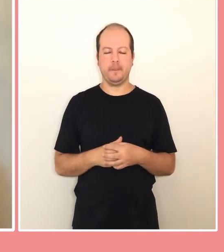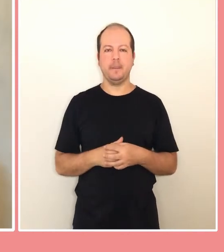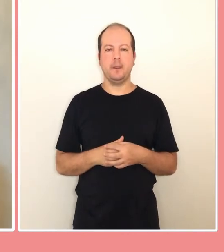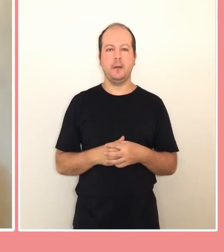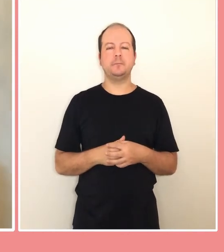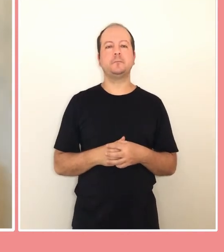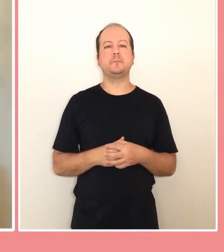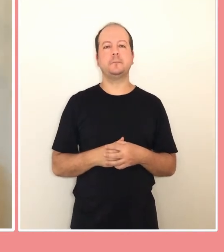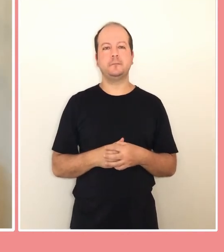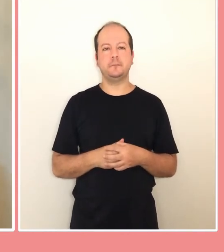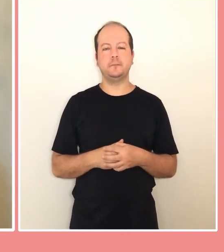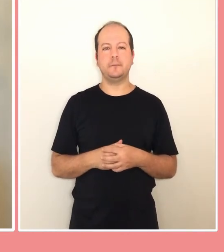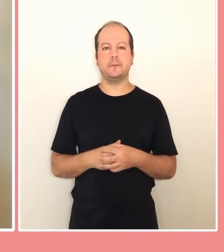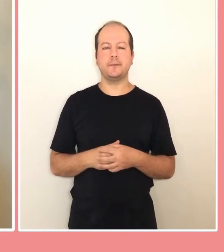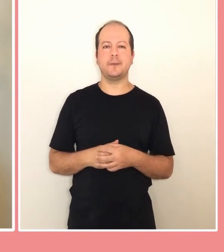Então,